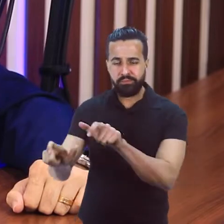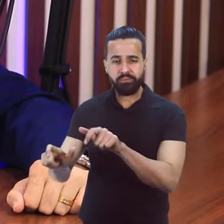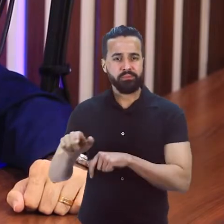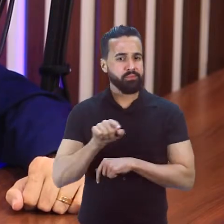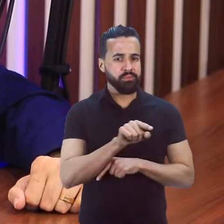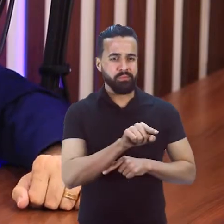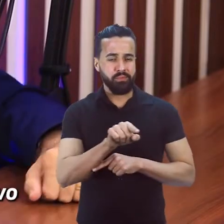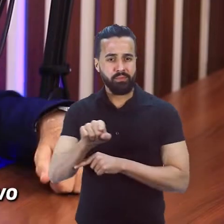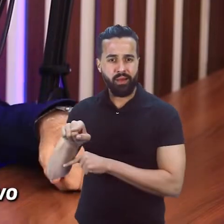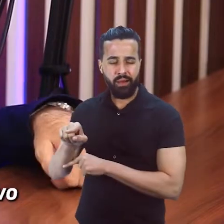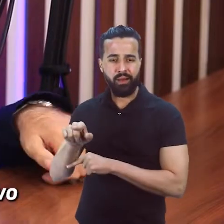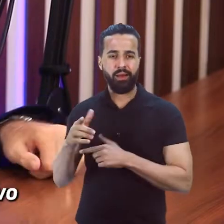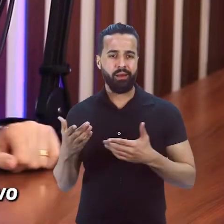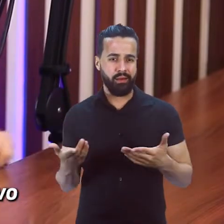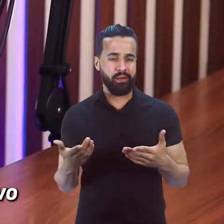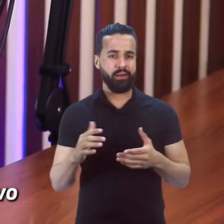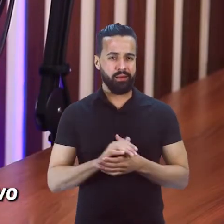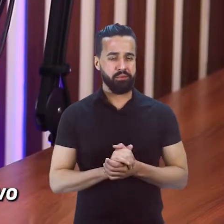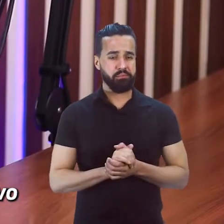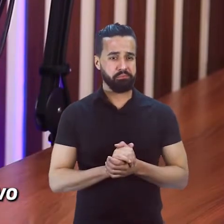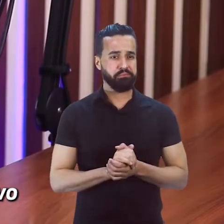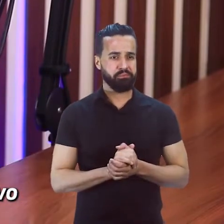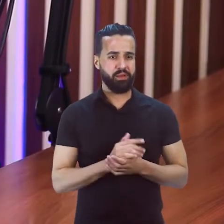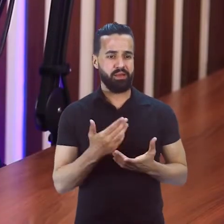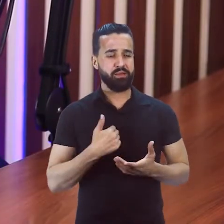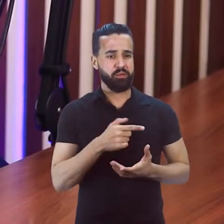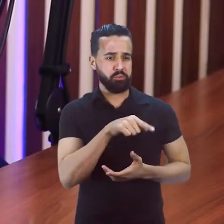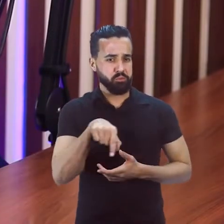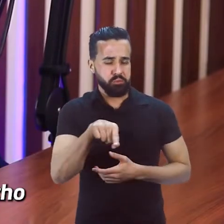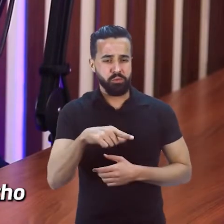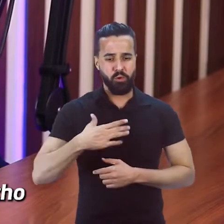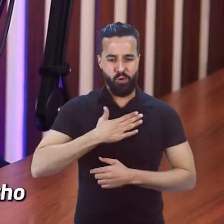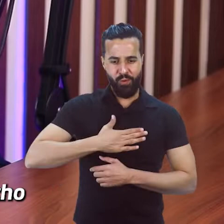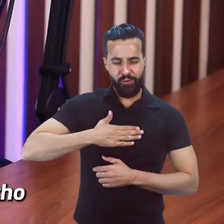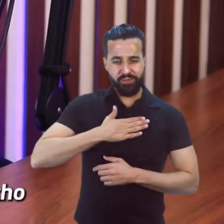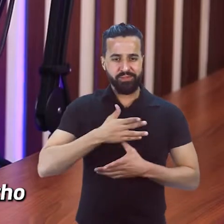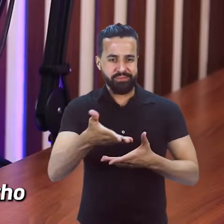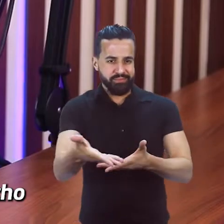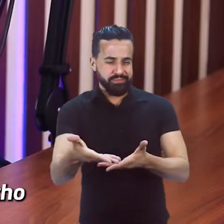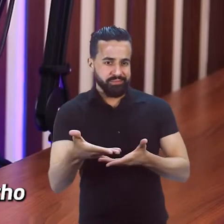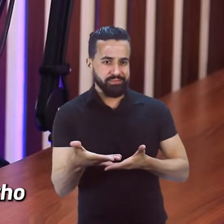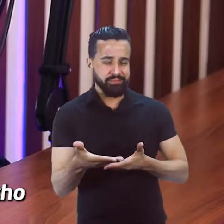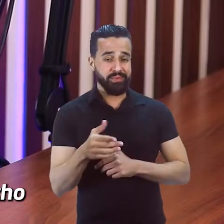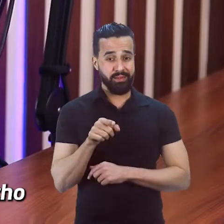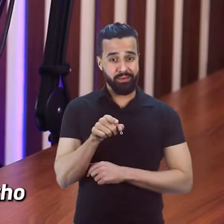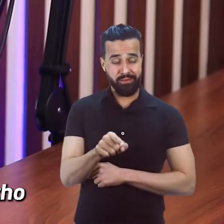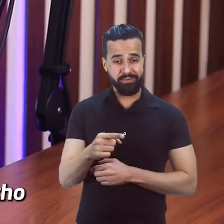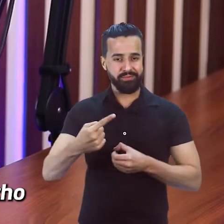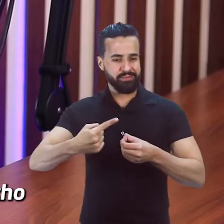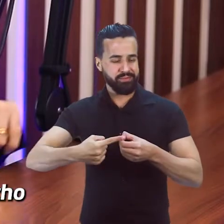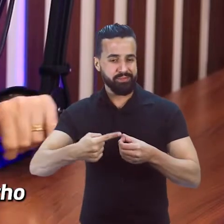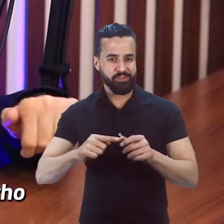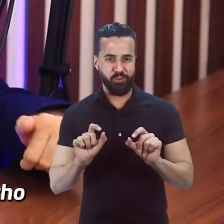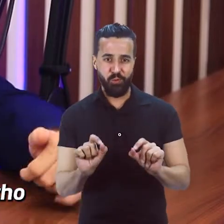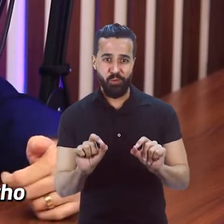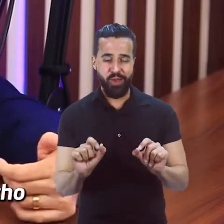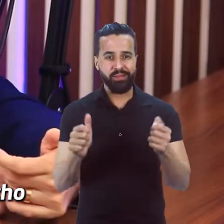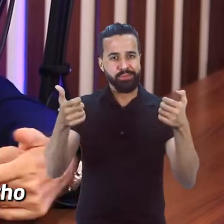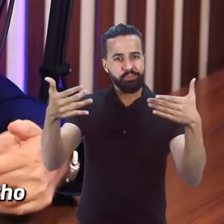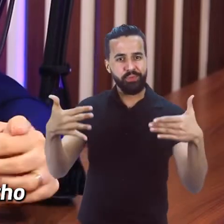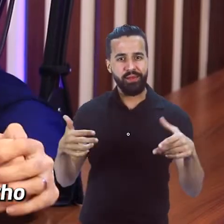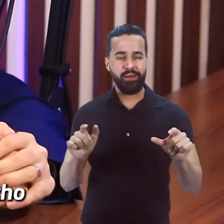muito, assim, o pessoal de Porangatu é muito receptivo, né? E é uma cidade onde eu vou te falar uma coisa,